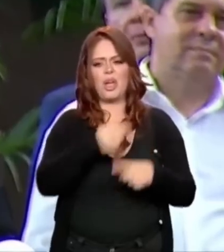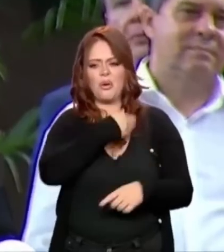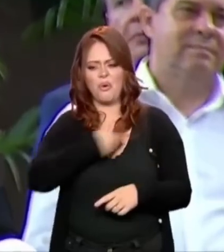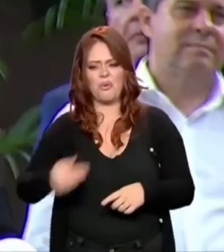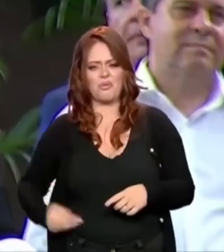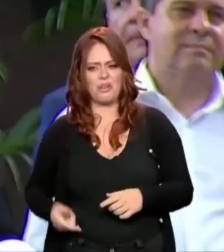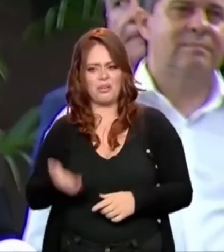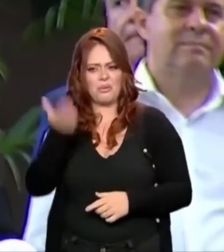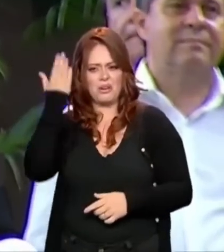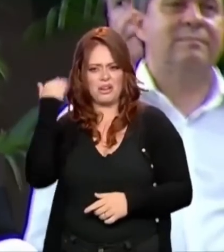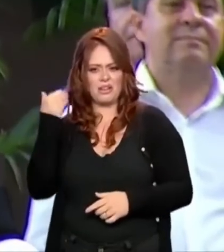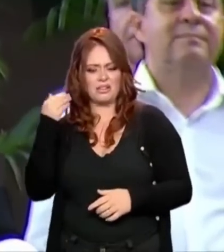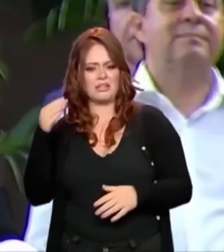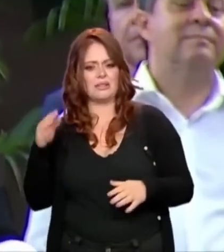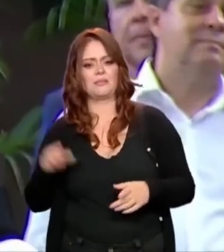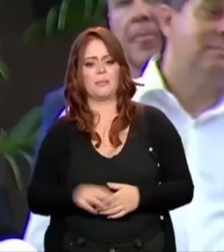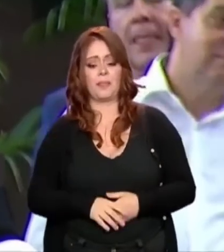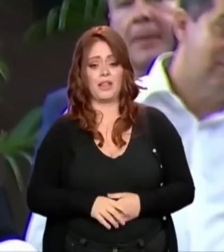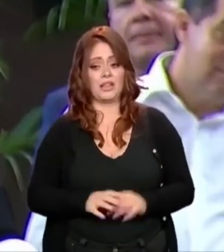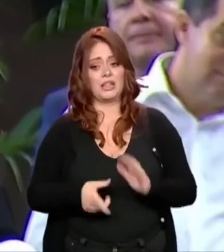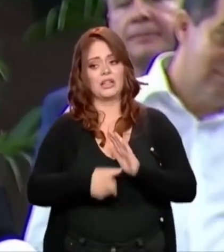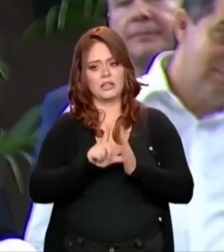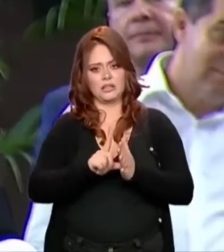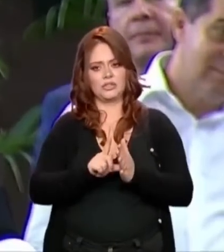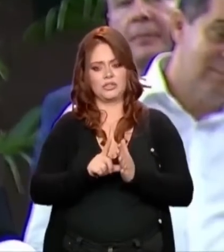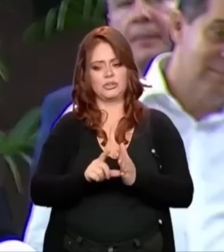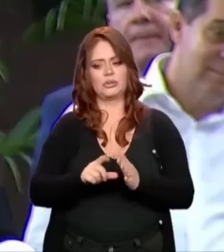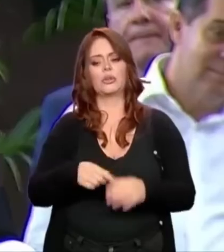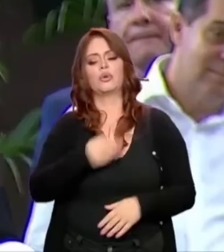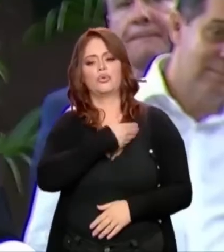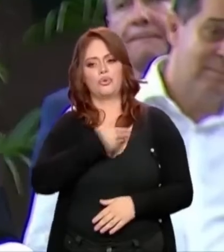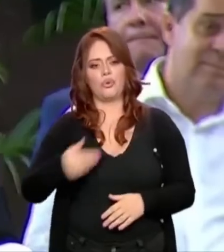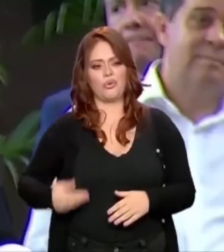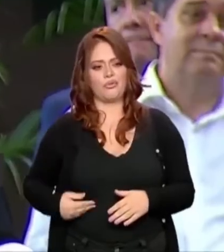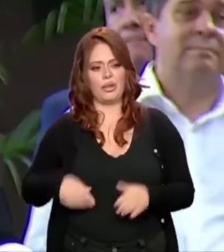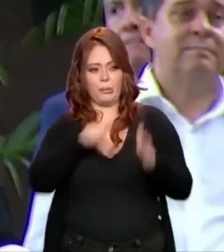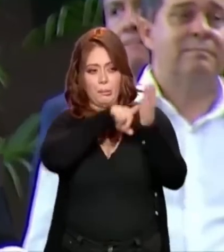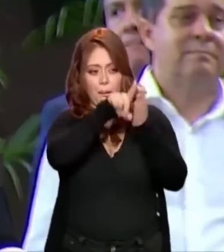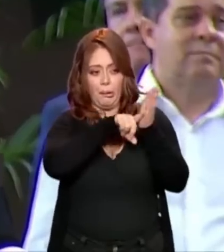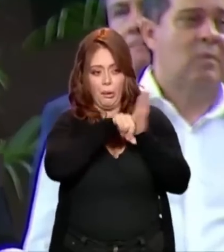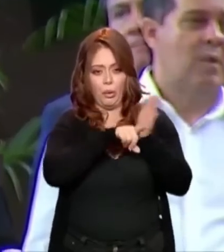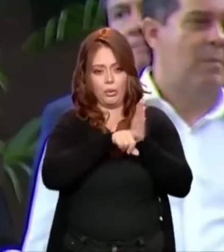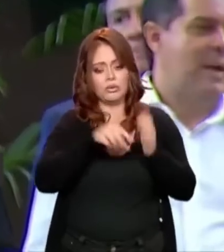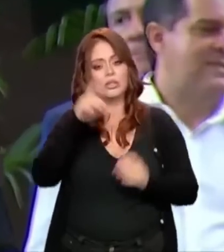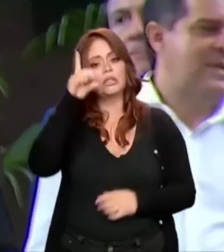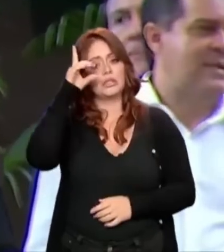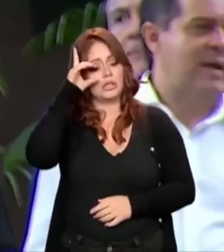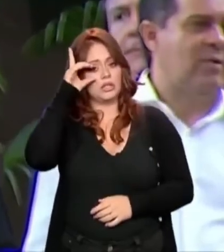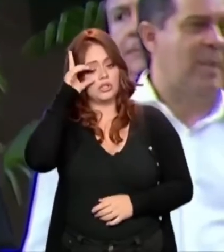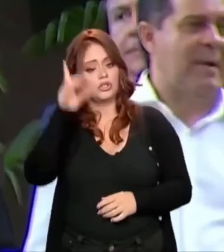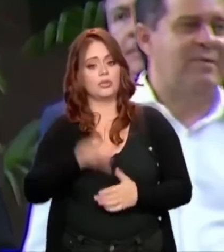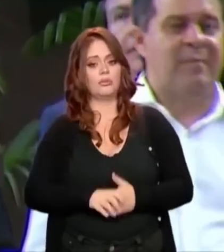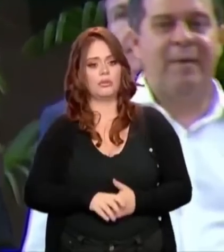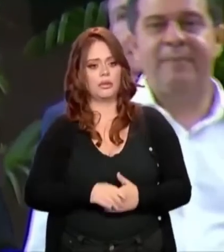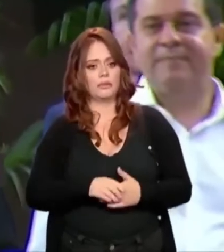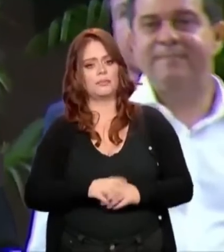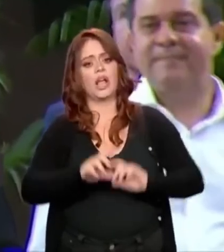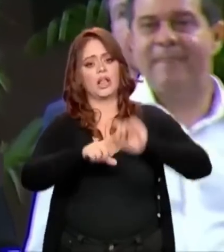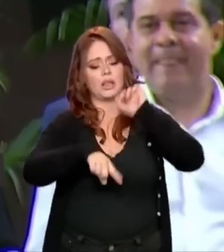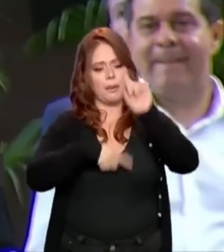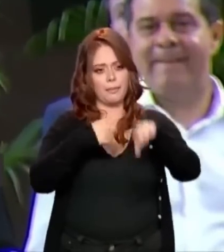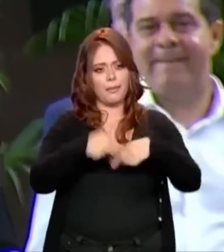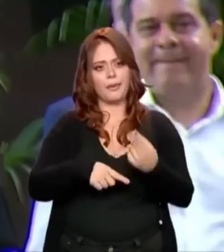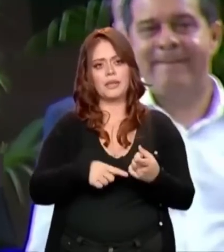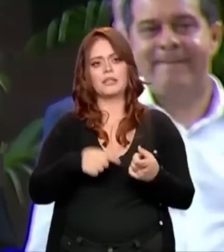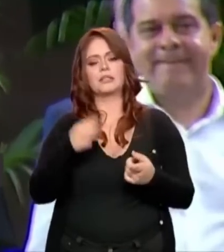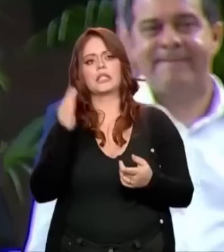tentaram dar, já tinham dado um golpe na Dilma, porque ela foi caçada, impeachada, sem cometer crime. Aí tentaram